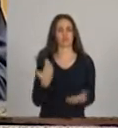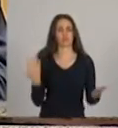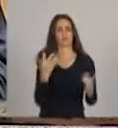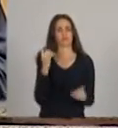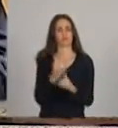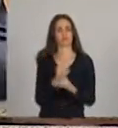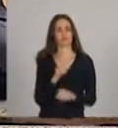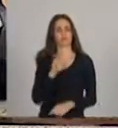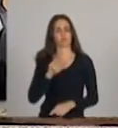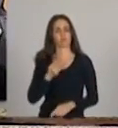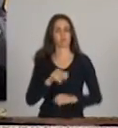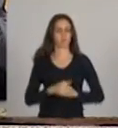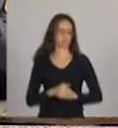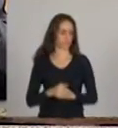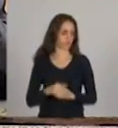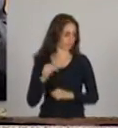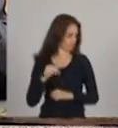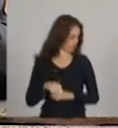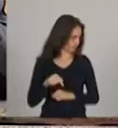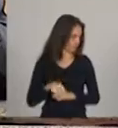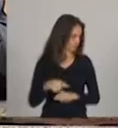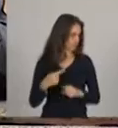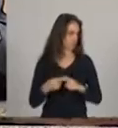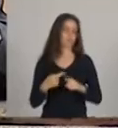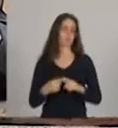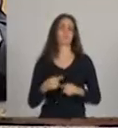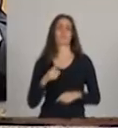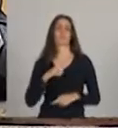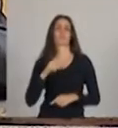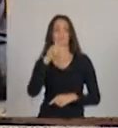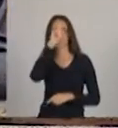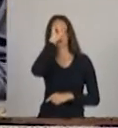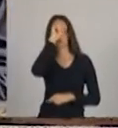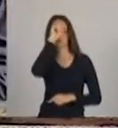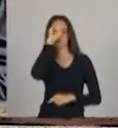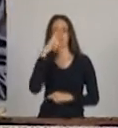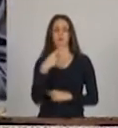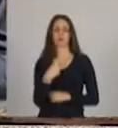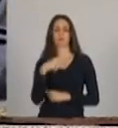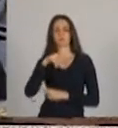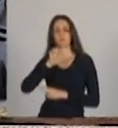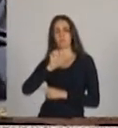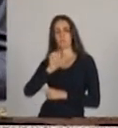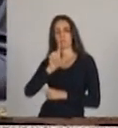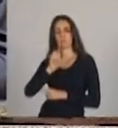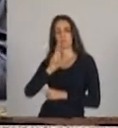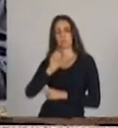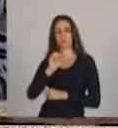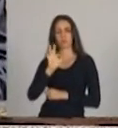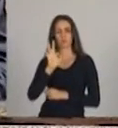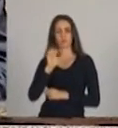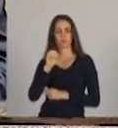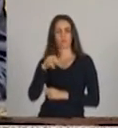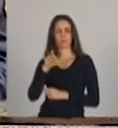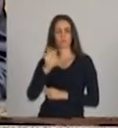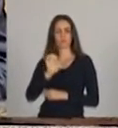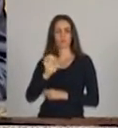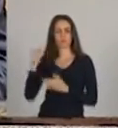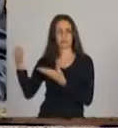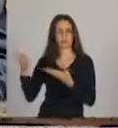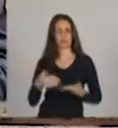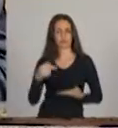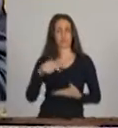hoje. Aqui, quando o hospital fez 70 anos, o hospital Dr. Pedro Fontes, eu trouxe aqui, presidi a